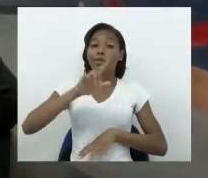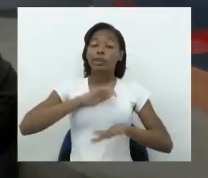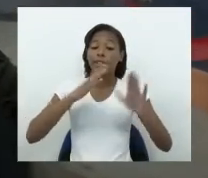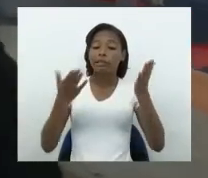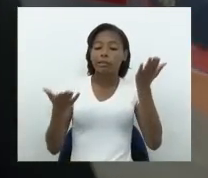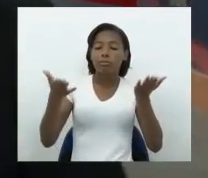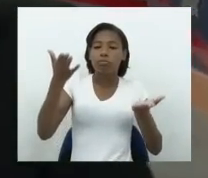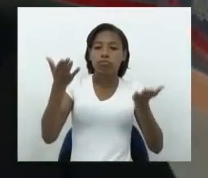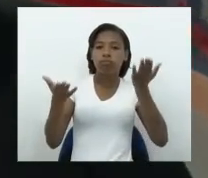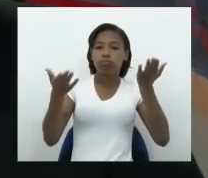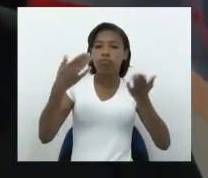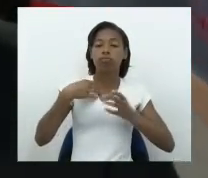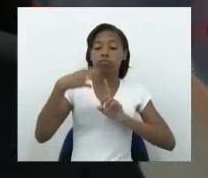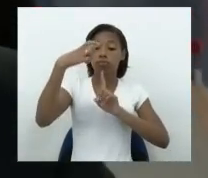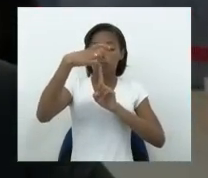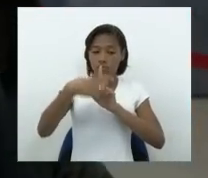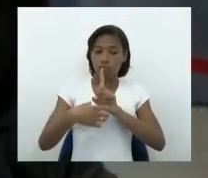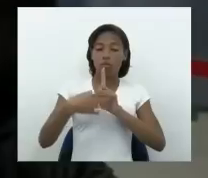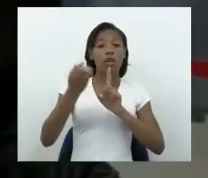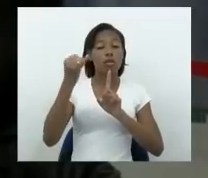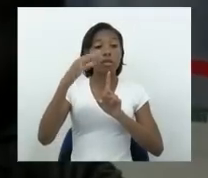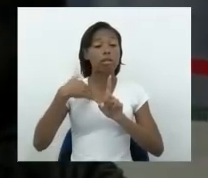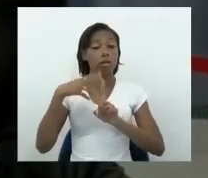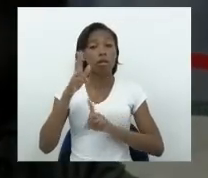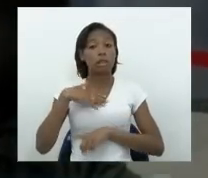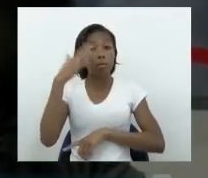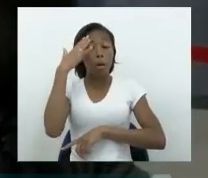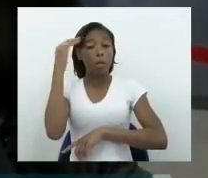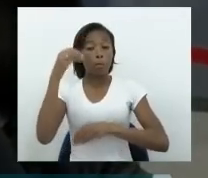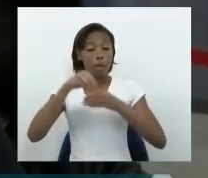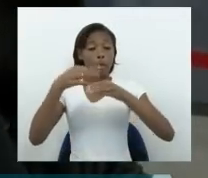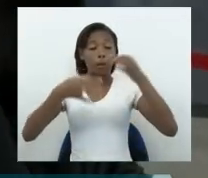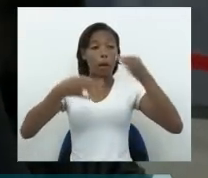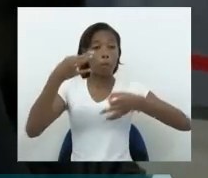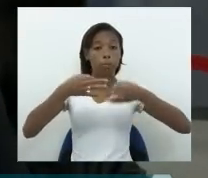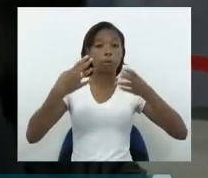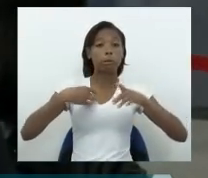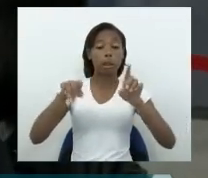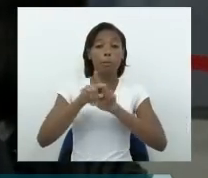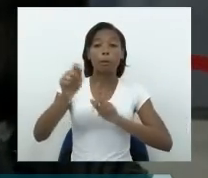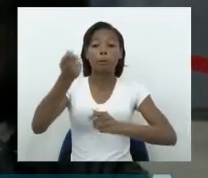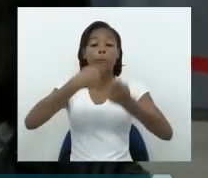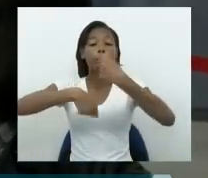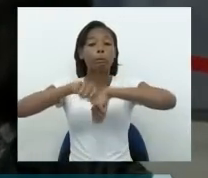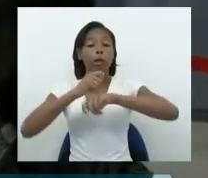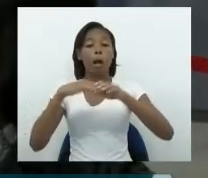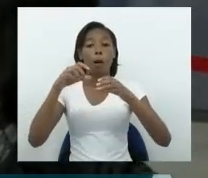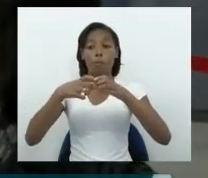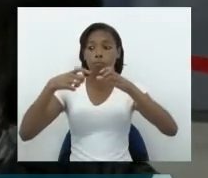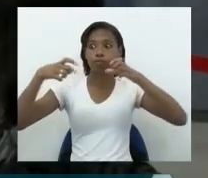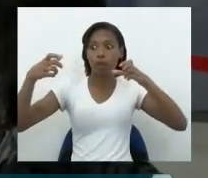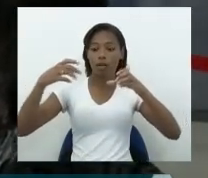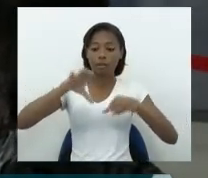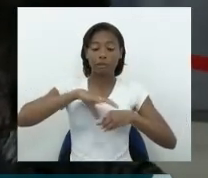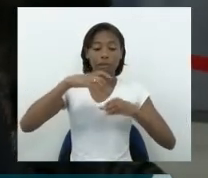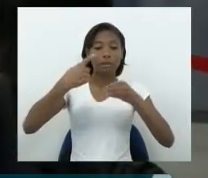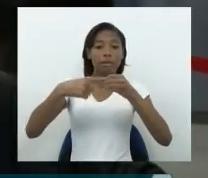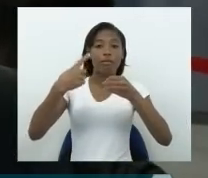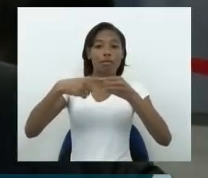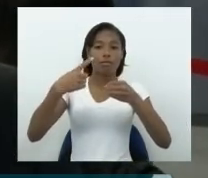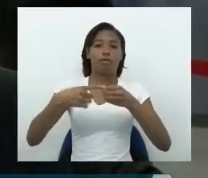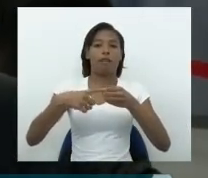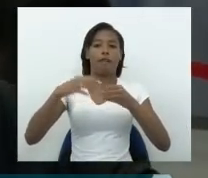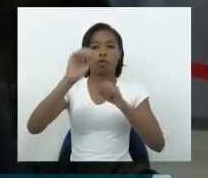equilíbrio, maturidade, sabedoria política para gerenciar uma das maiores cidades do Brasil. Você que está